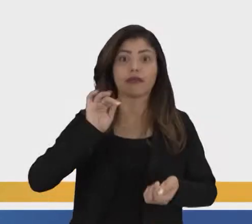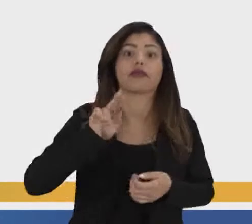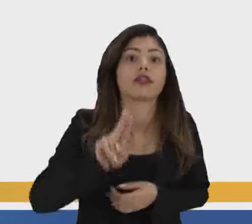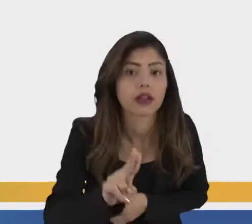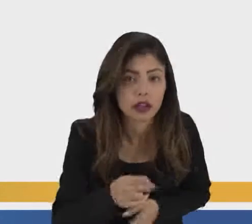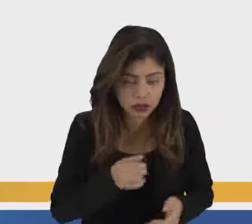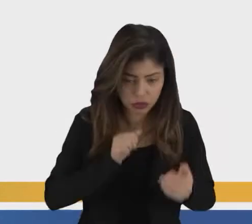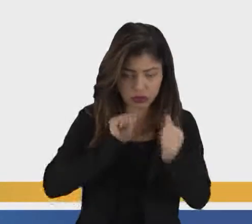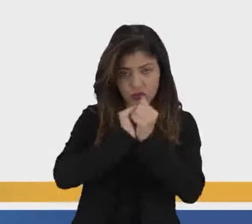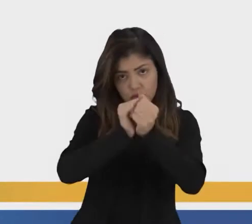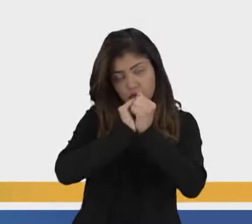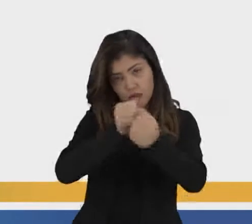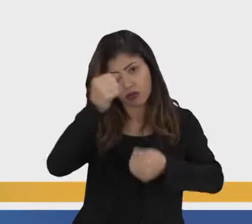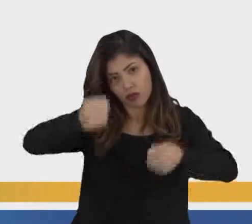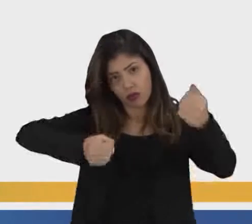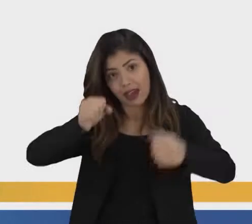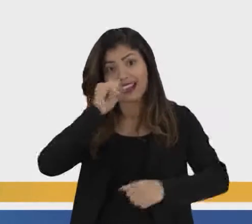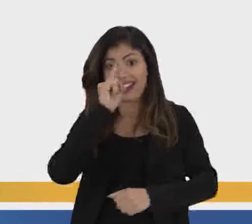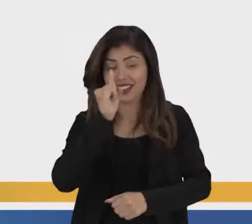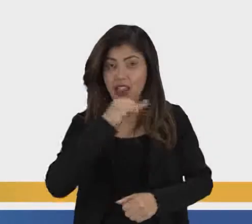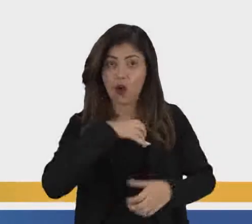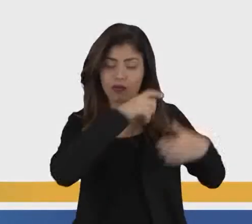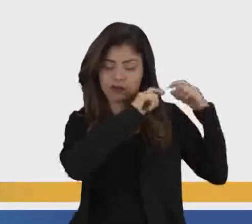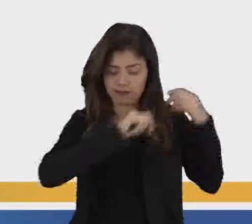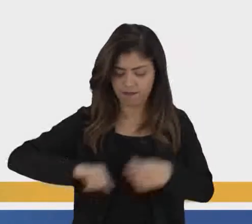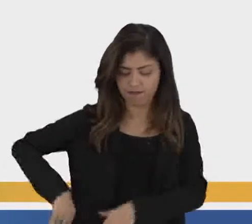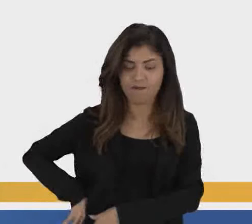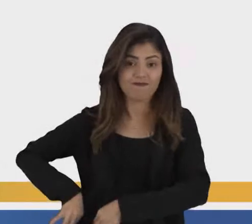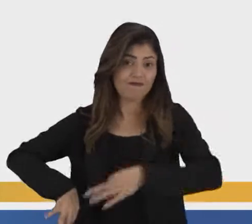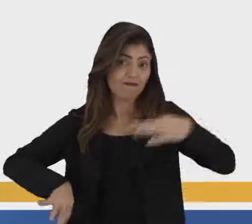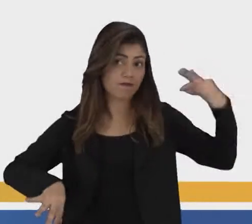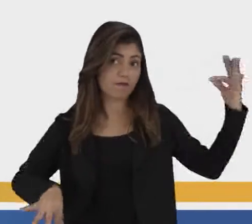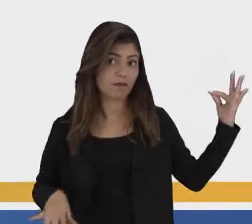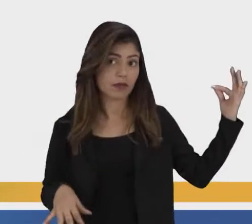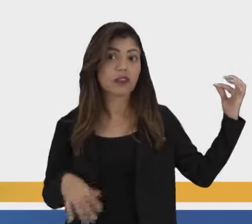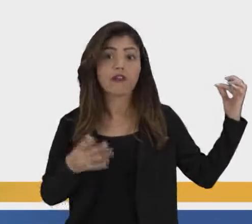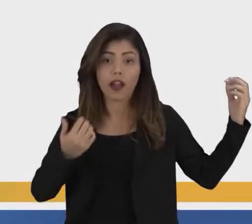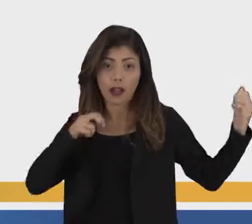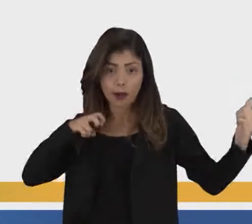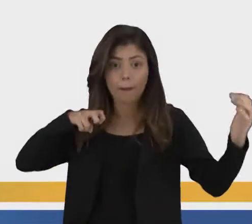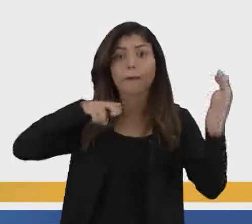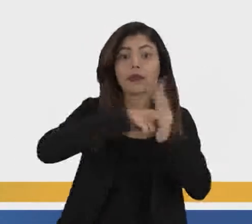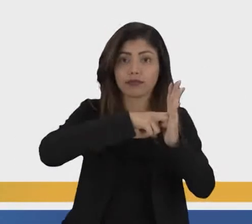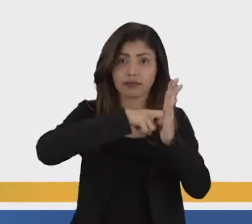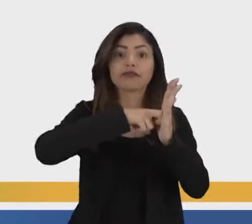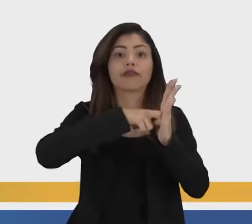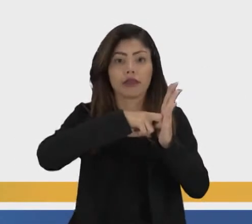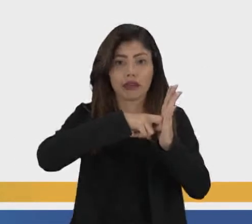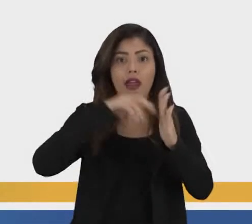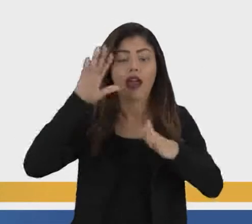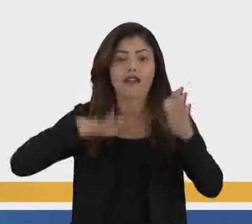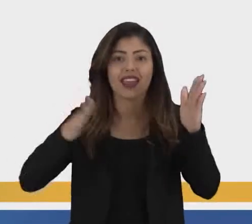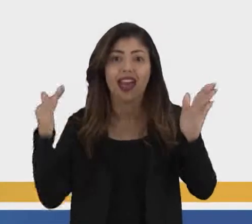natural? Continuar esse movimento. Só que se você estiver solto dentro desse carro, você